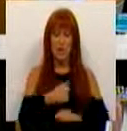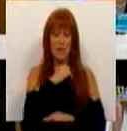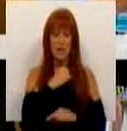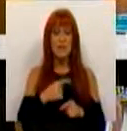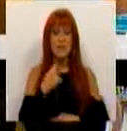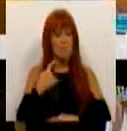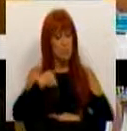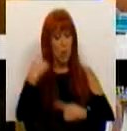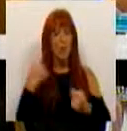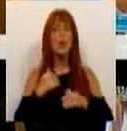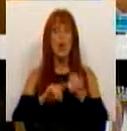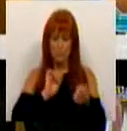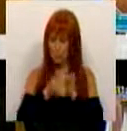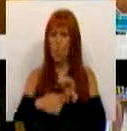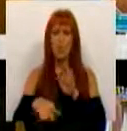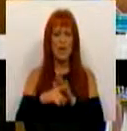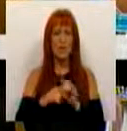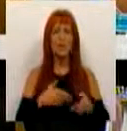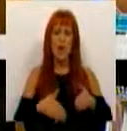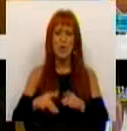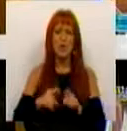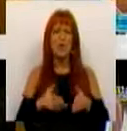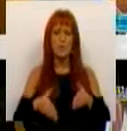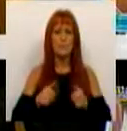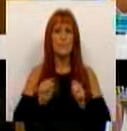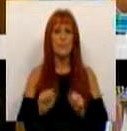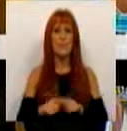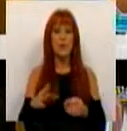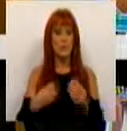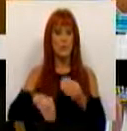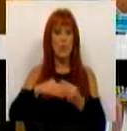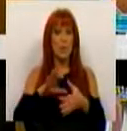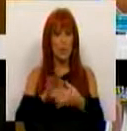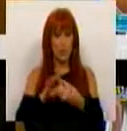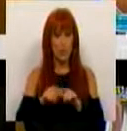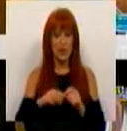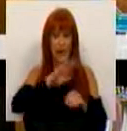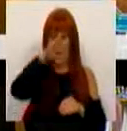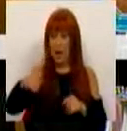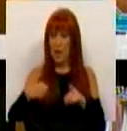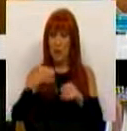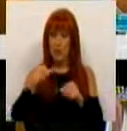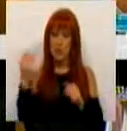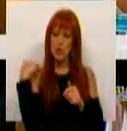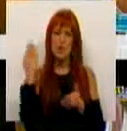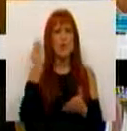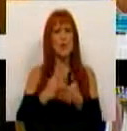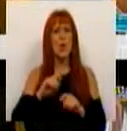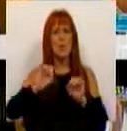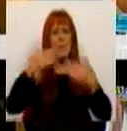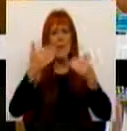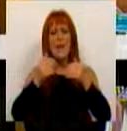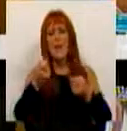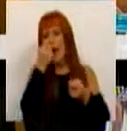permitem-me afirmar que vamos mudar a lei e as orientações estratégicas que a complementam. As dunas costeiras não são apenas as que estão na primeira